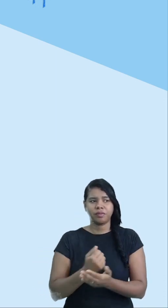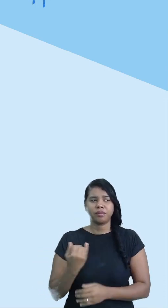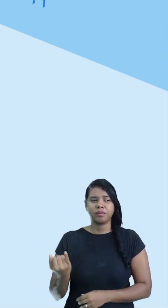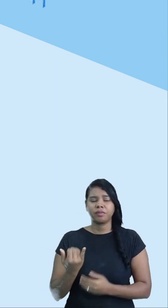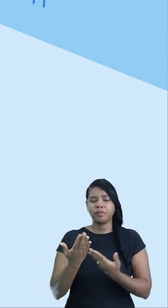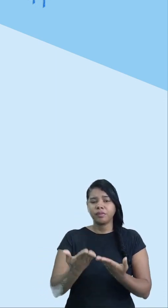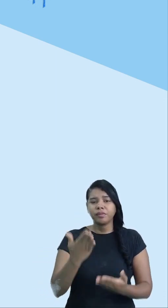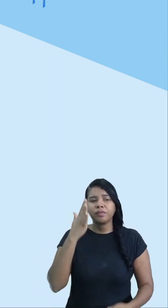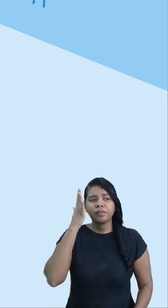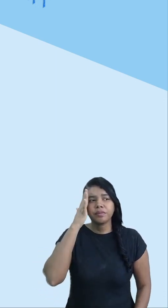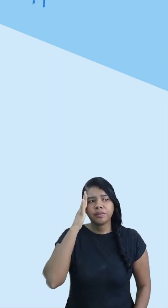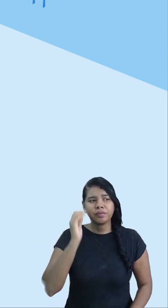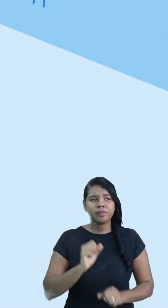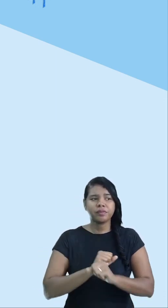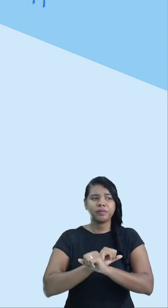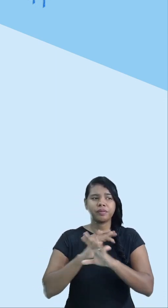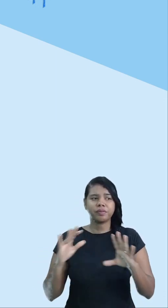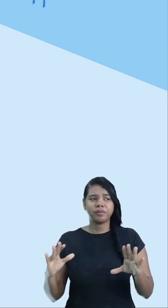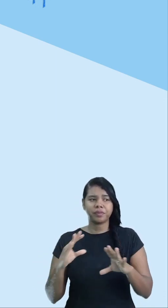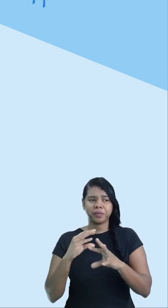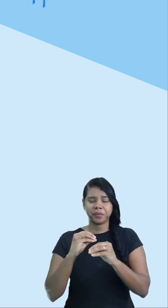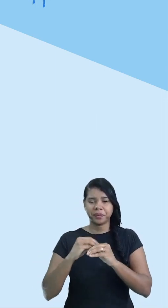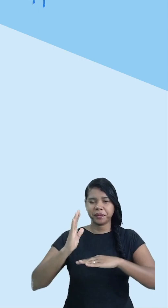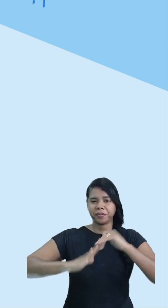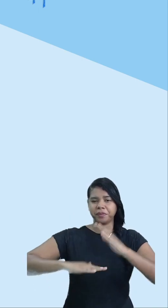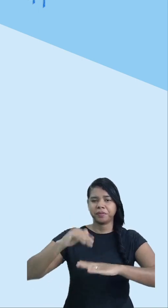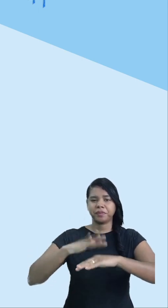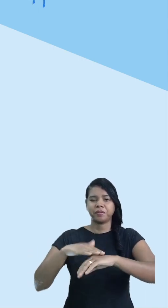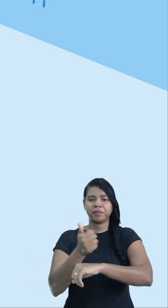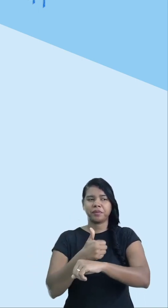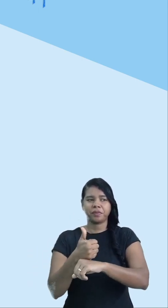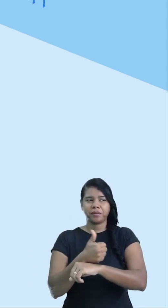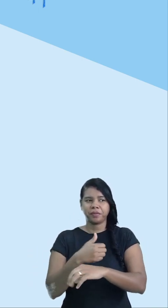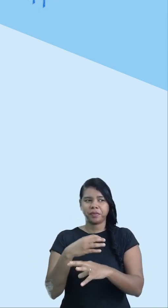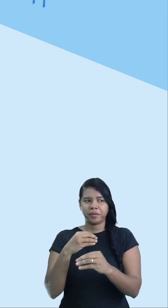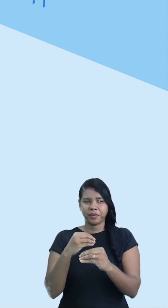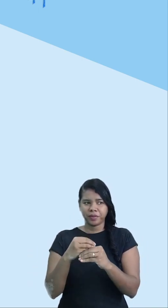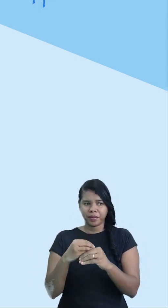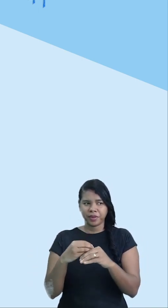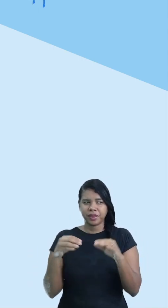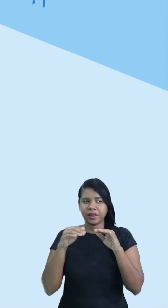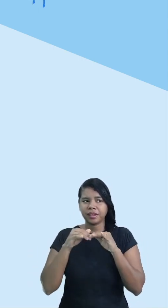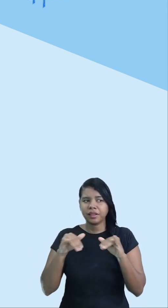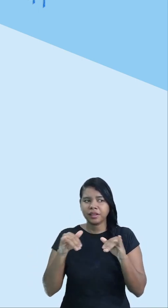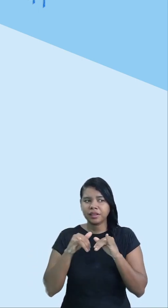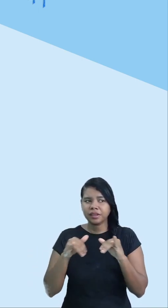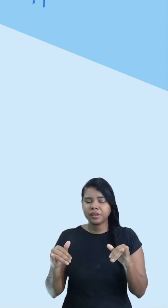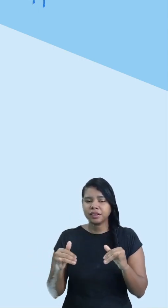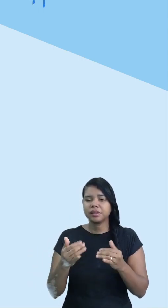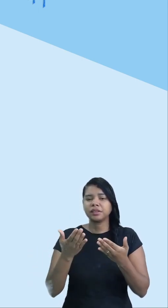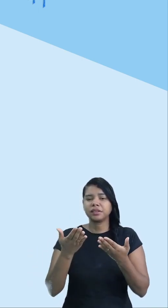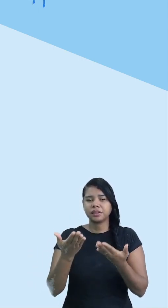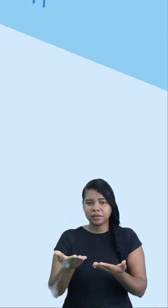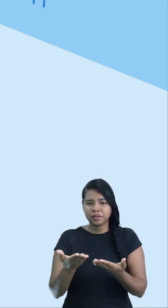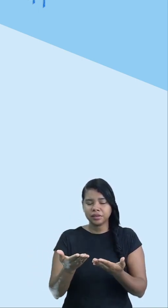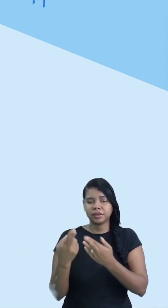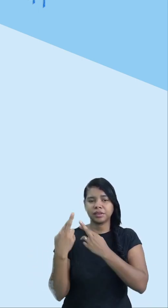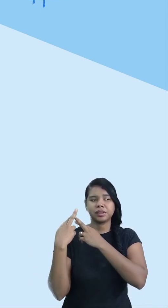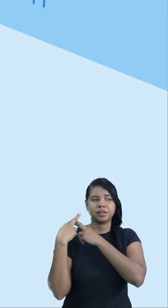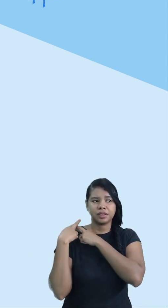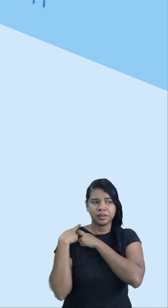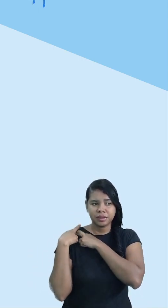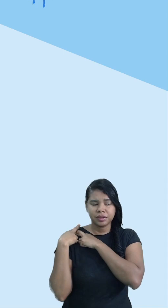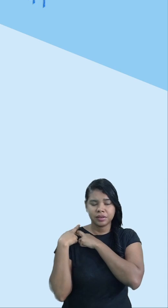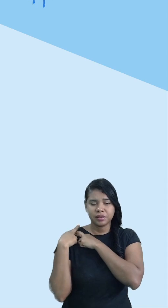você entenda que dentro do âmbito profissional, enquanto profissionais da informação, vocês têm ali uma responsabilidade grande com